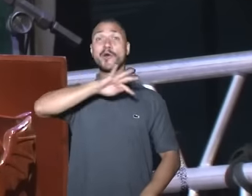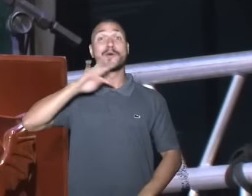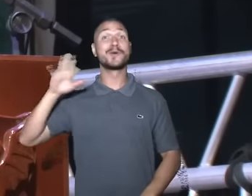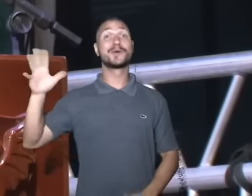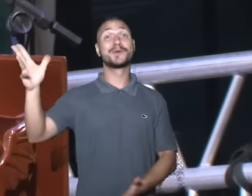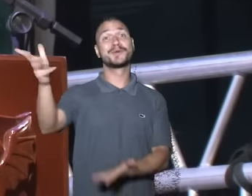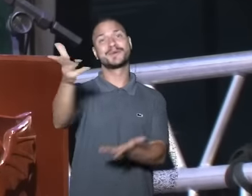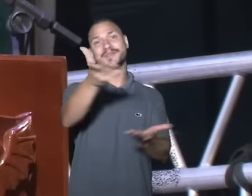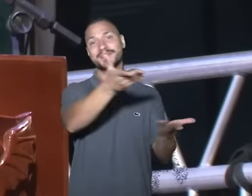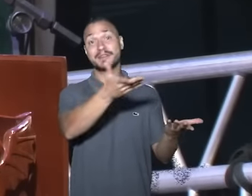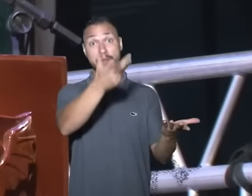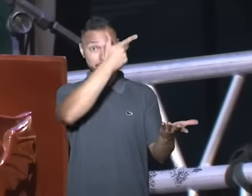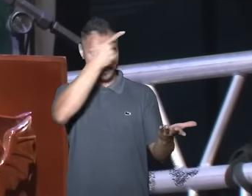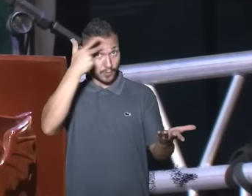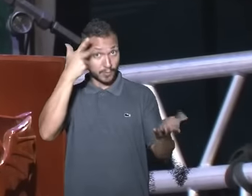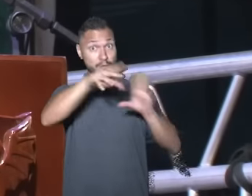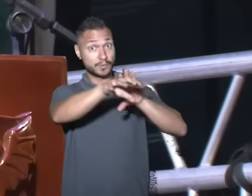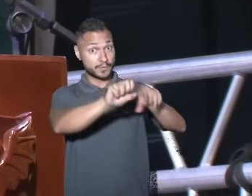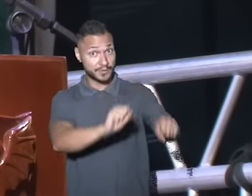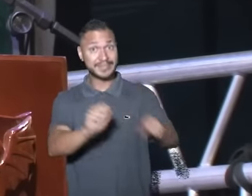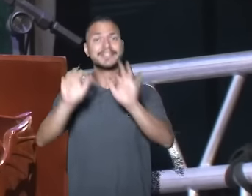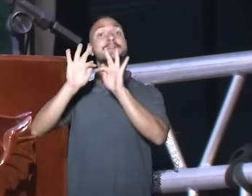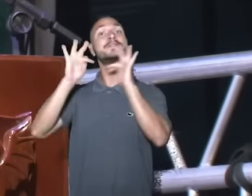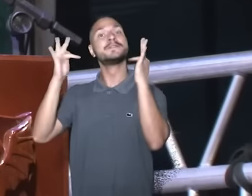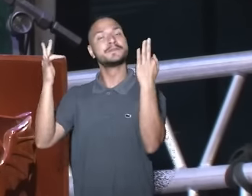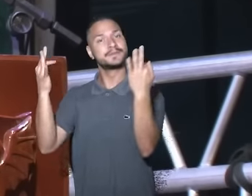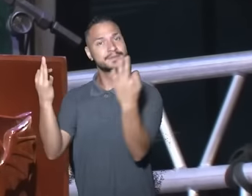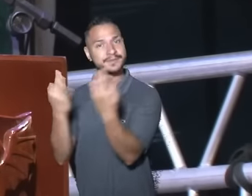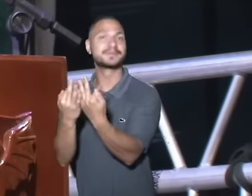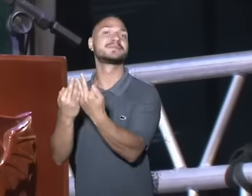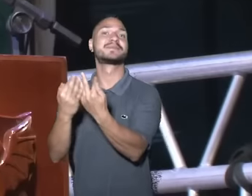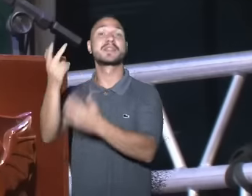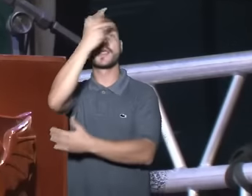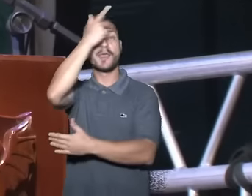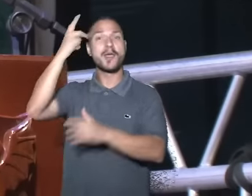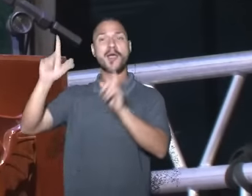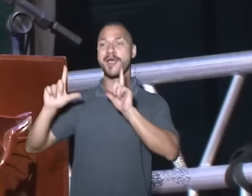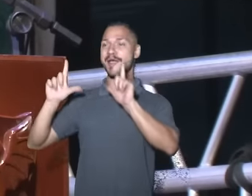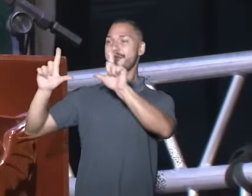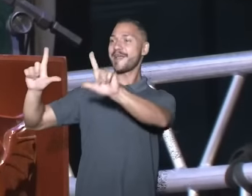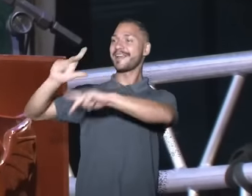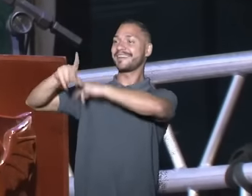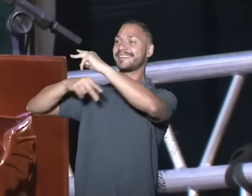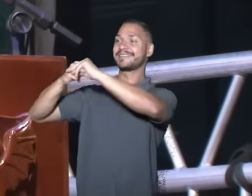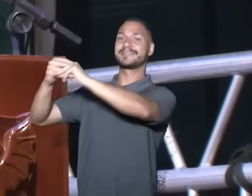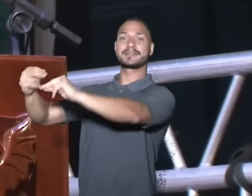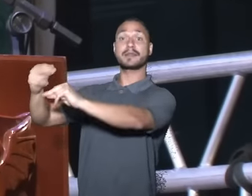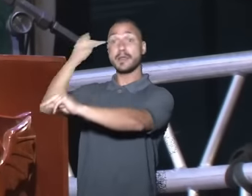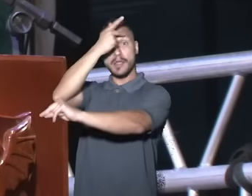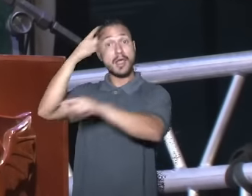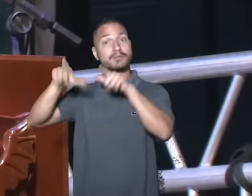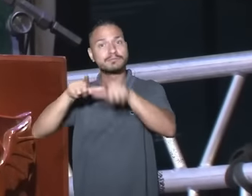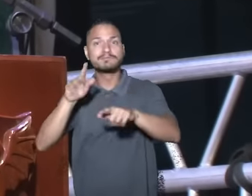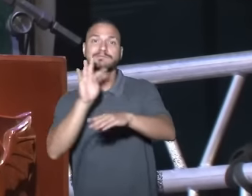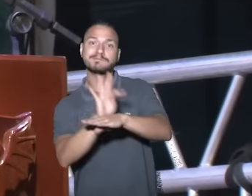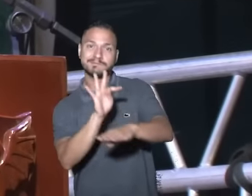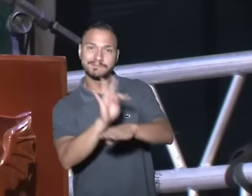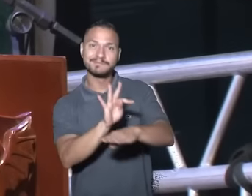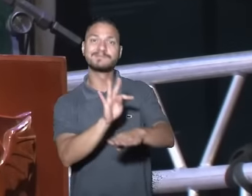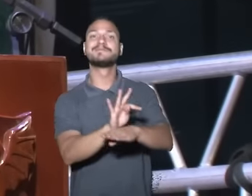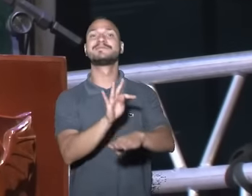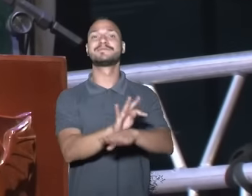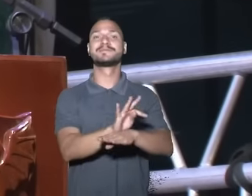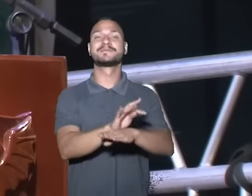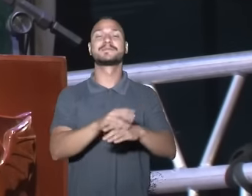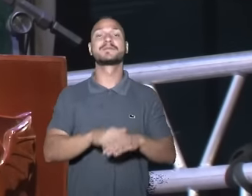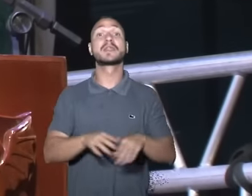nós, formandos, familiares, homenageados, servidores